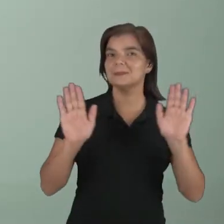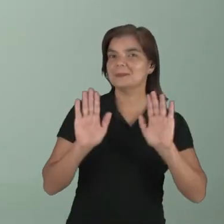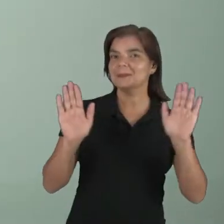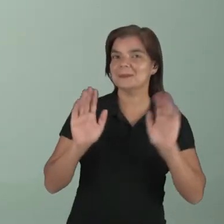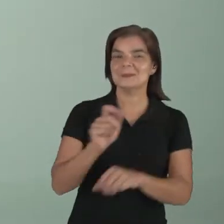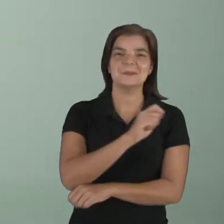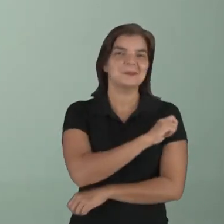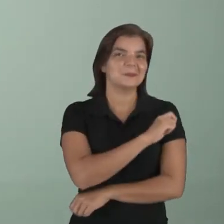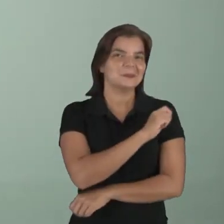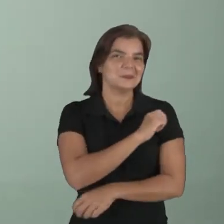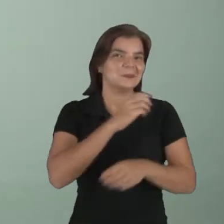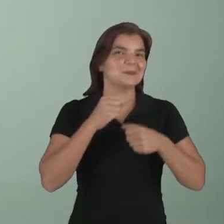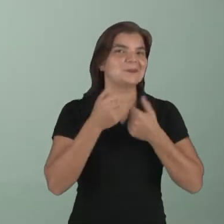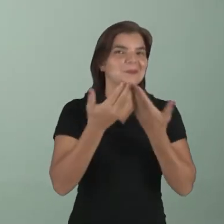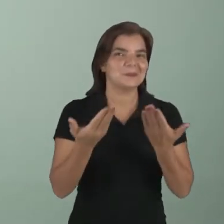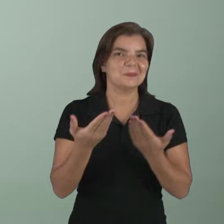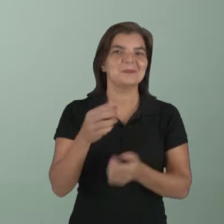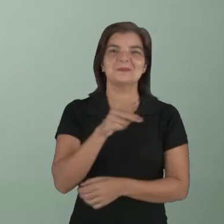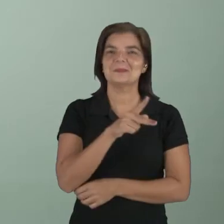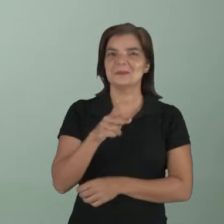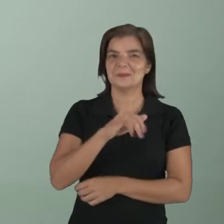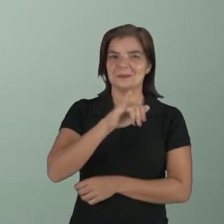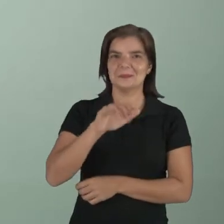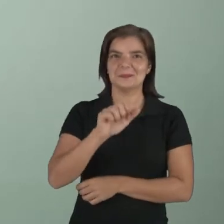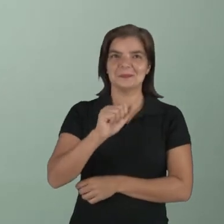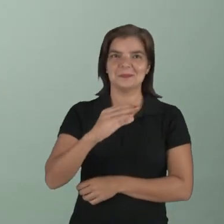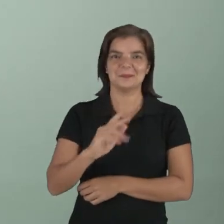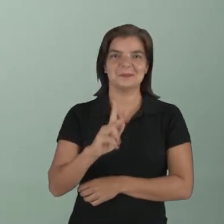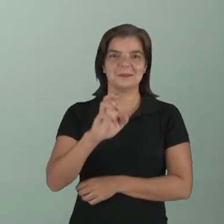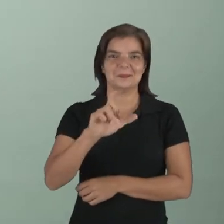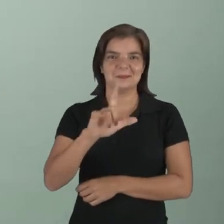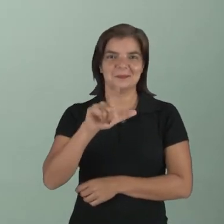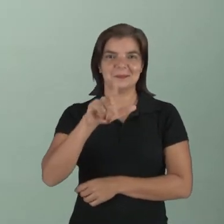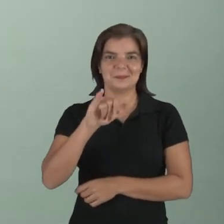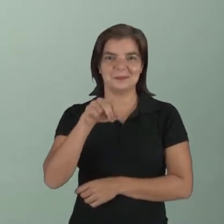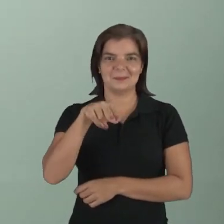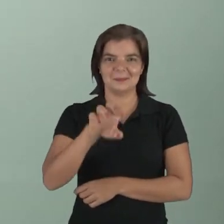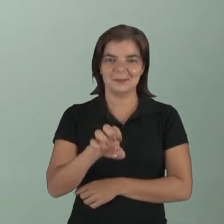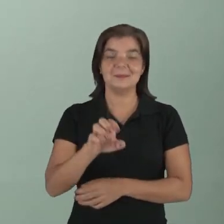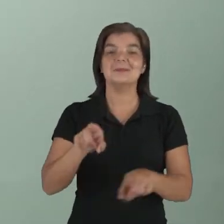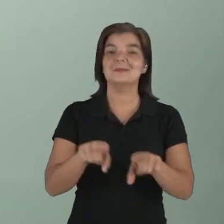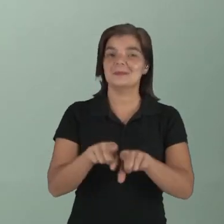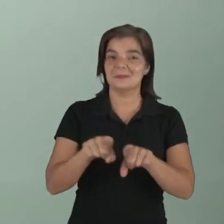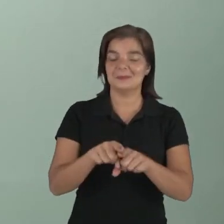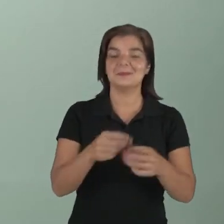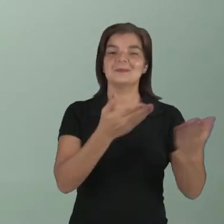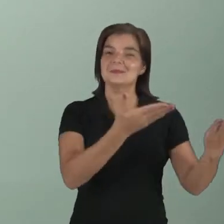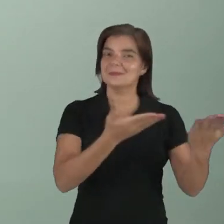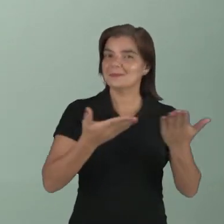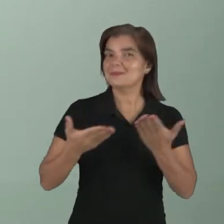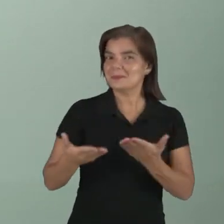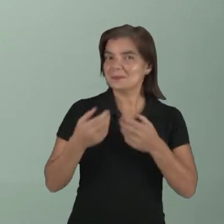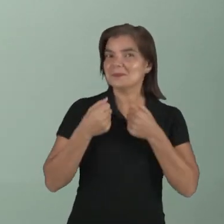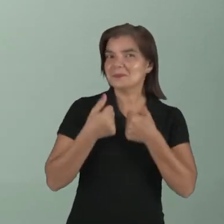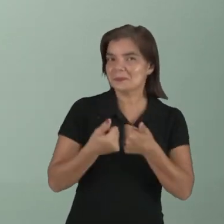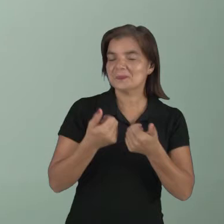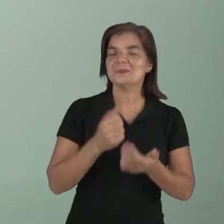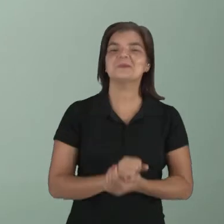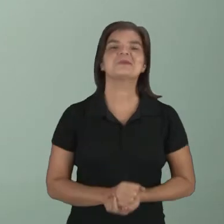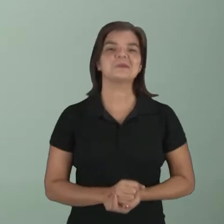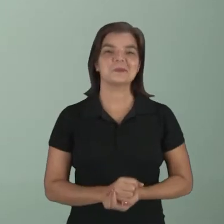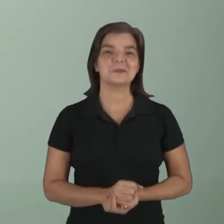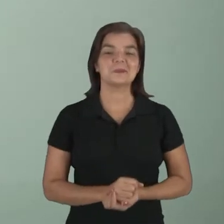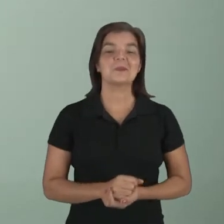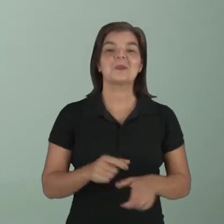Hi guys, how are you? My name is Jaqueline and welcome back to our English classes. Olá pessoal, como vocês estão? Espero que